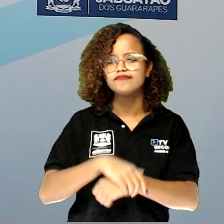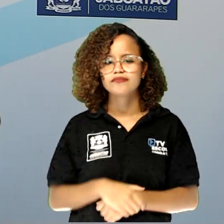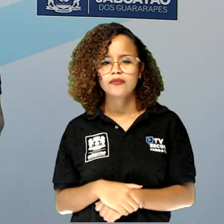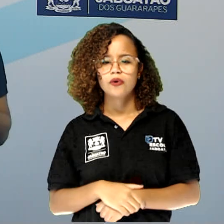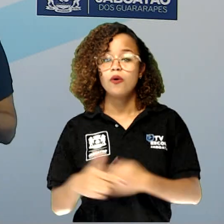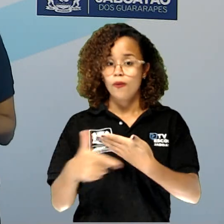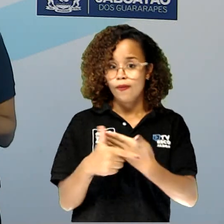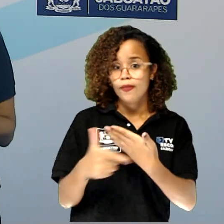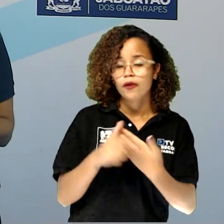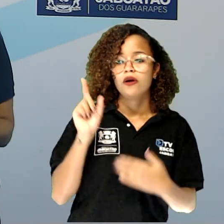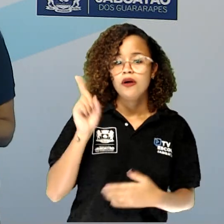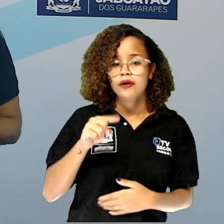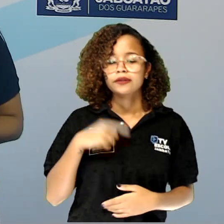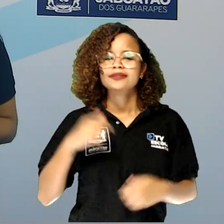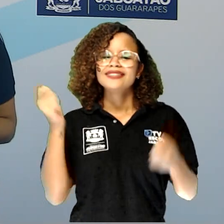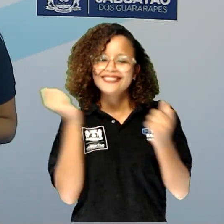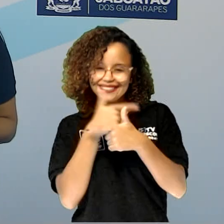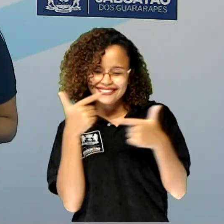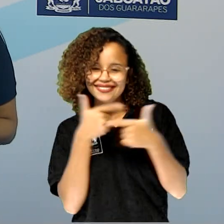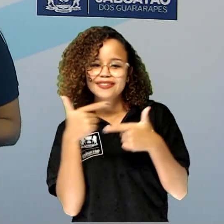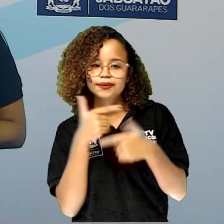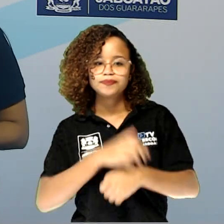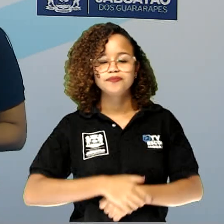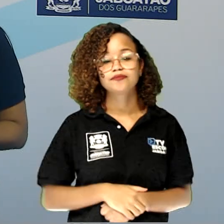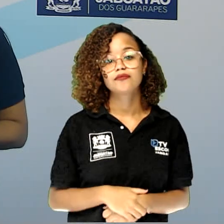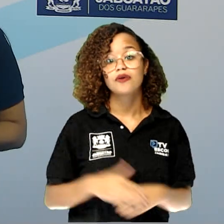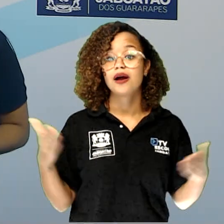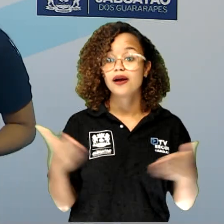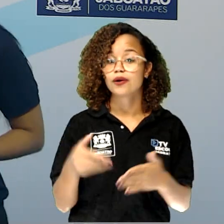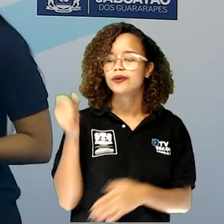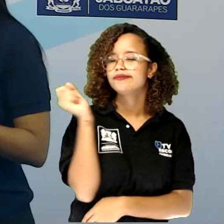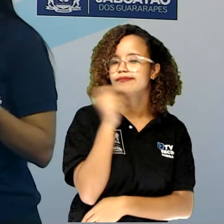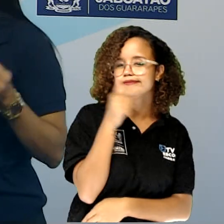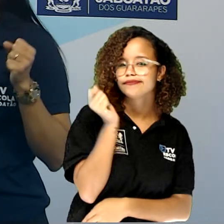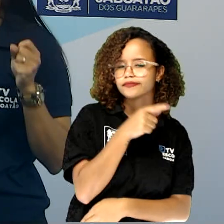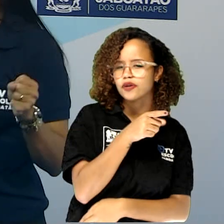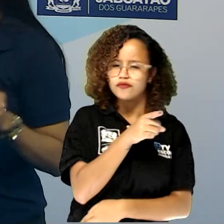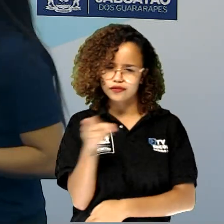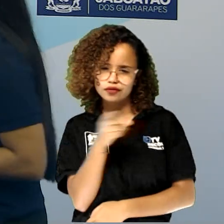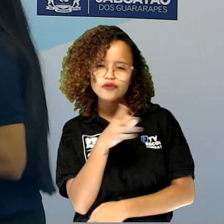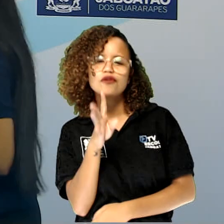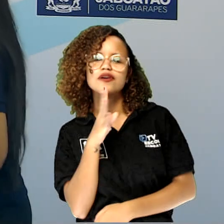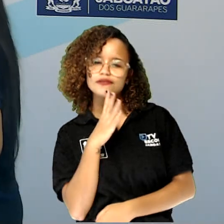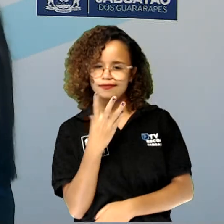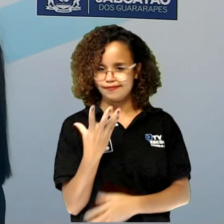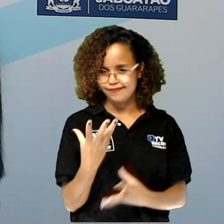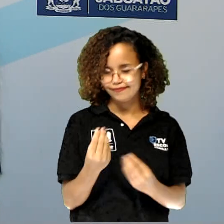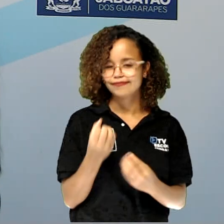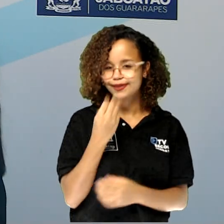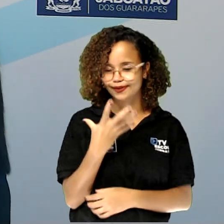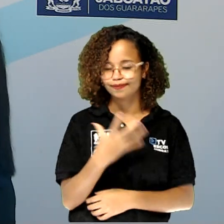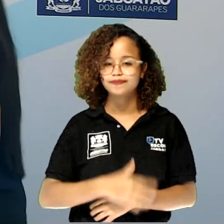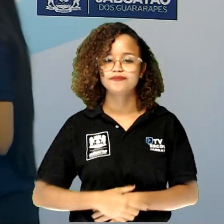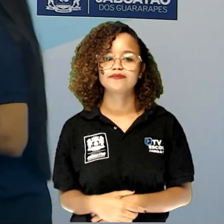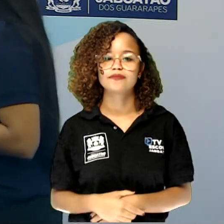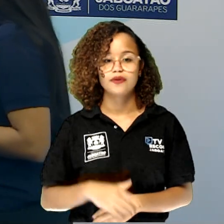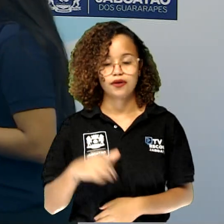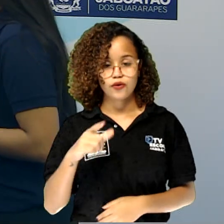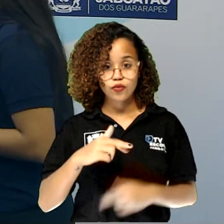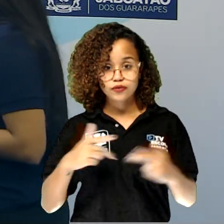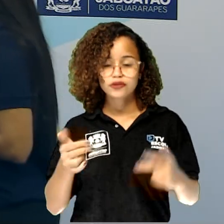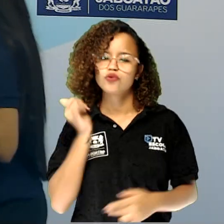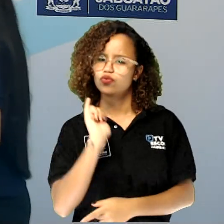função justamente é de provocar um riso, né? E agora a piada, que vocês conhecem muito bem. É algo que se